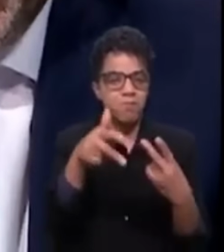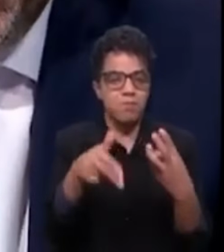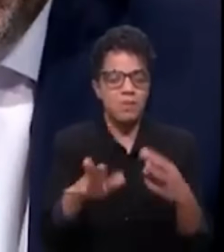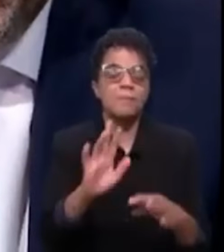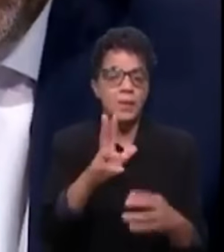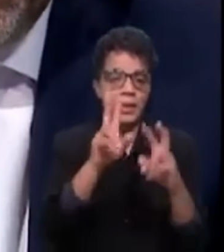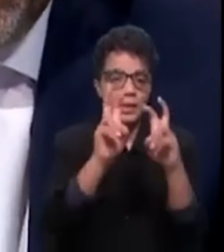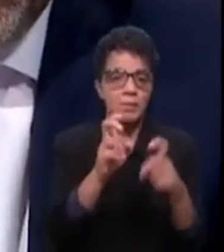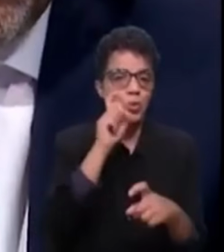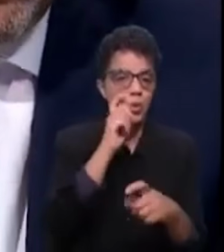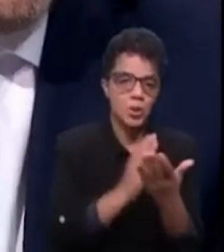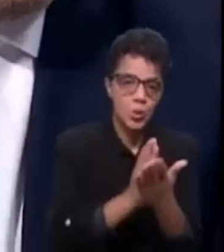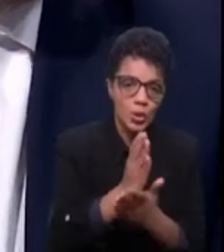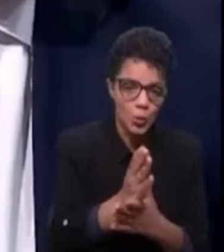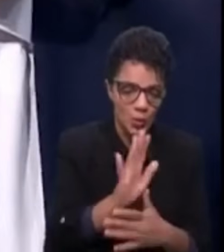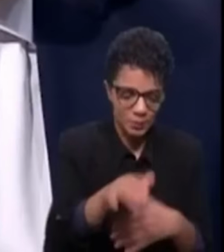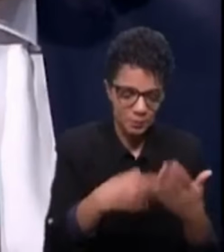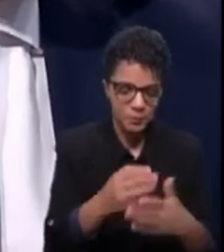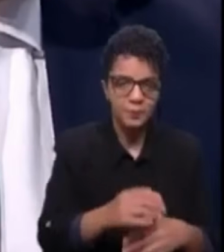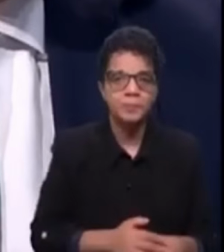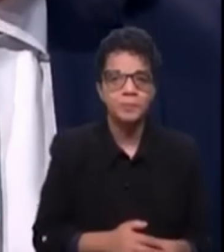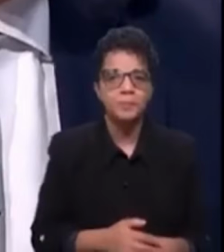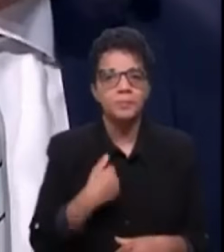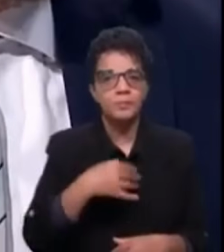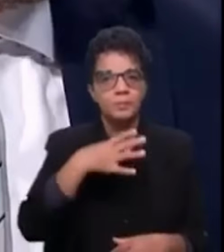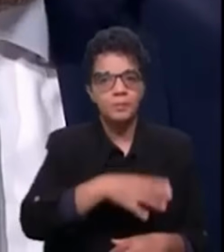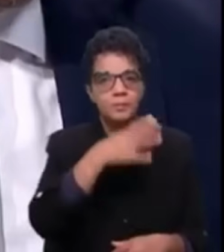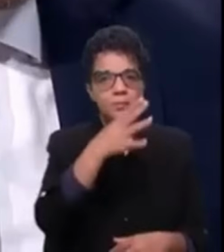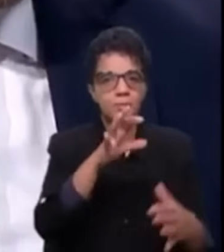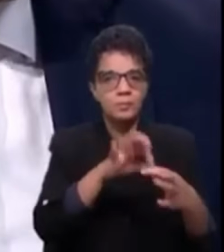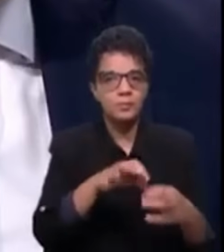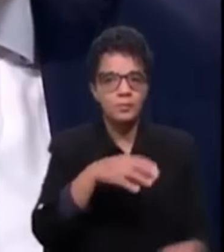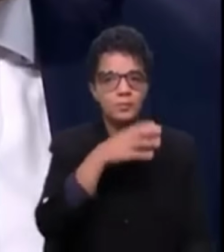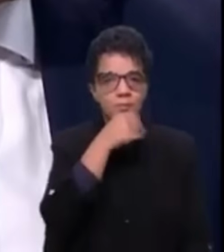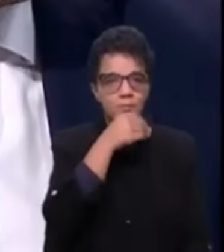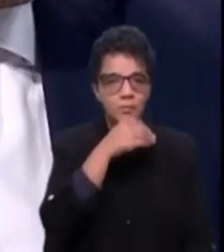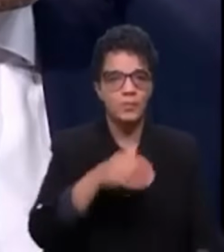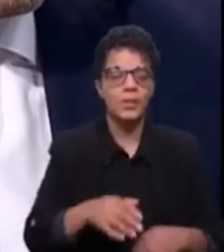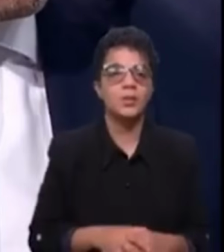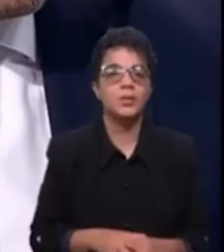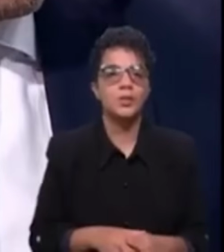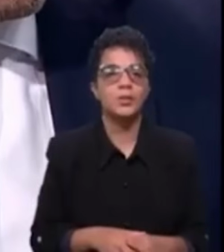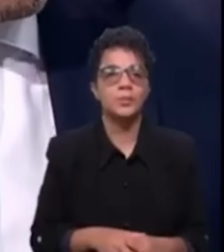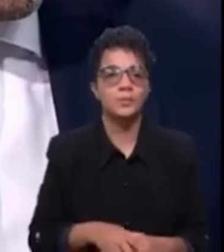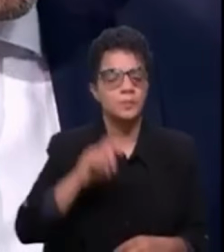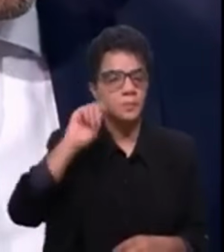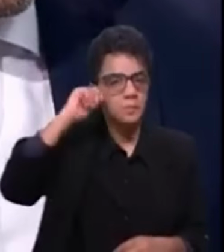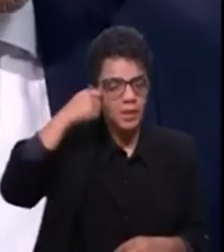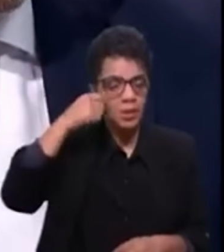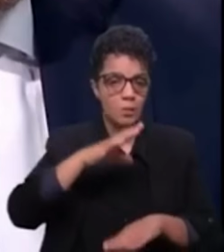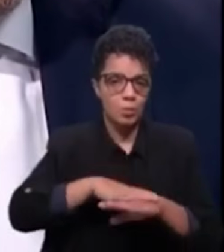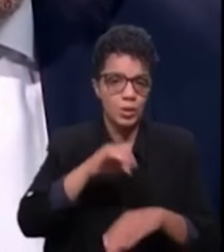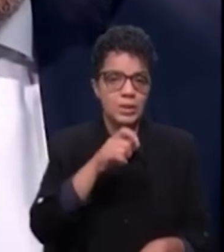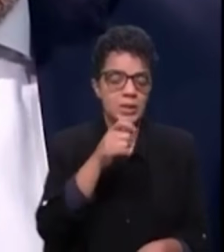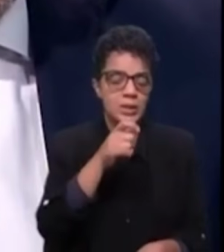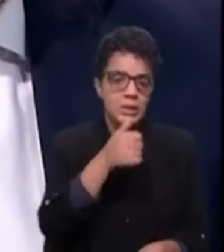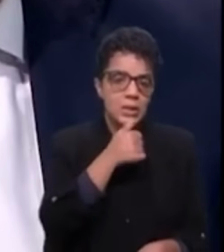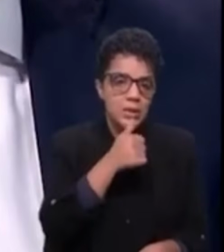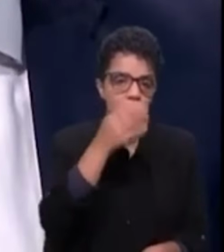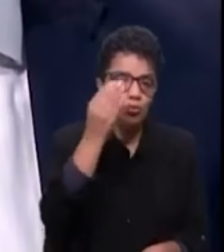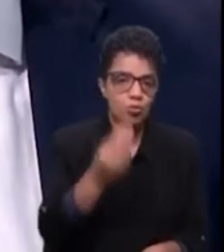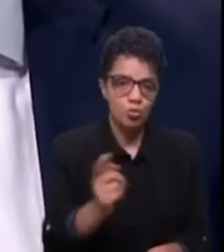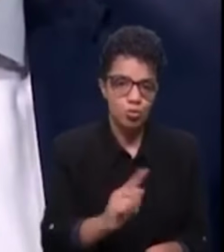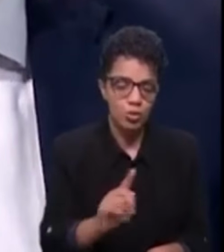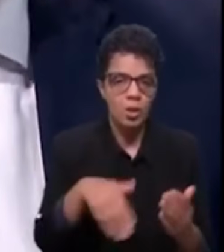questão de segurança para eu passar mas eu queria dizer sobre sobre as forças de segurança que em particular foram afetadas por uma decisão injusta que criou uma